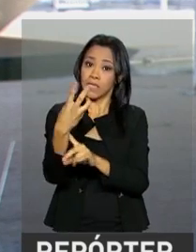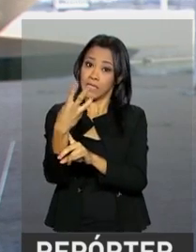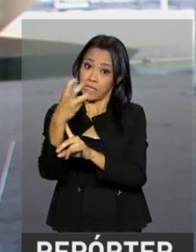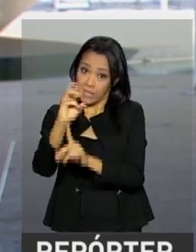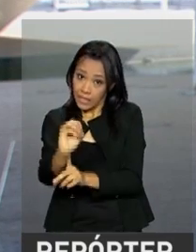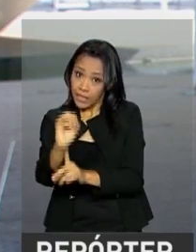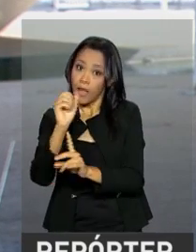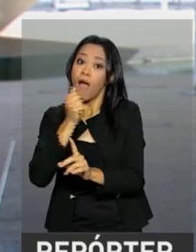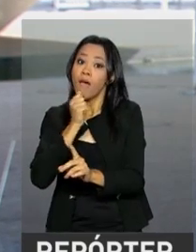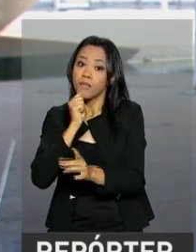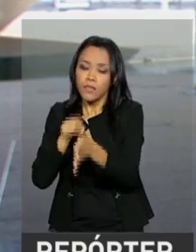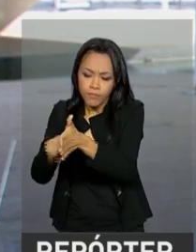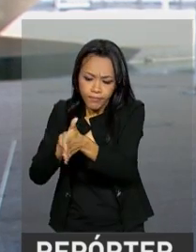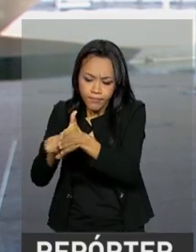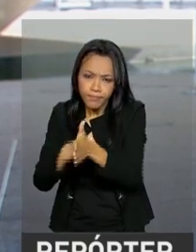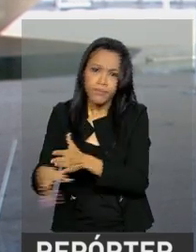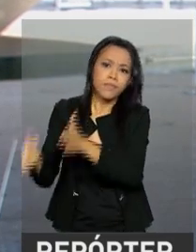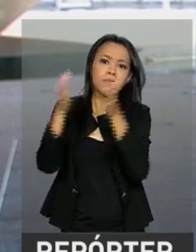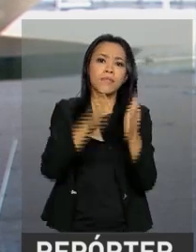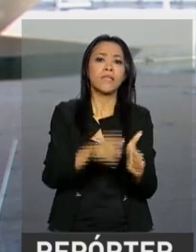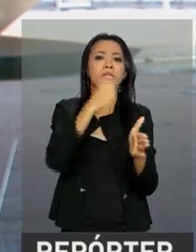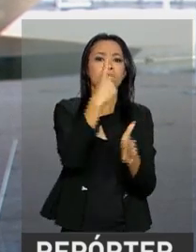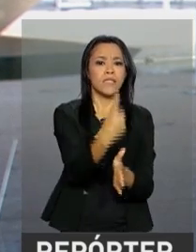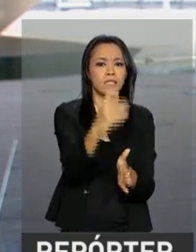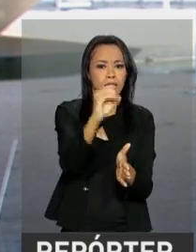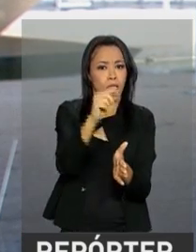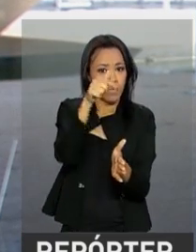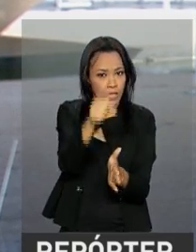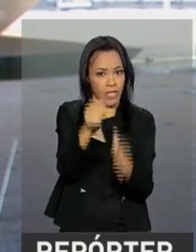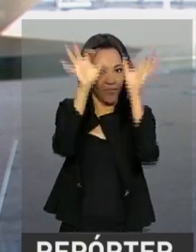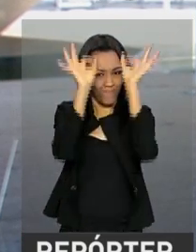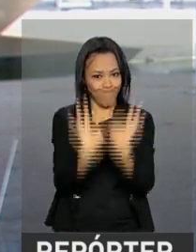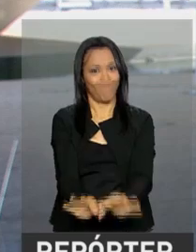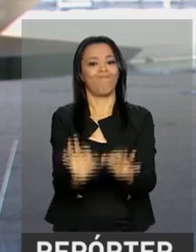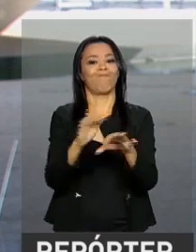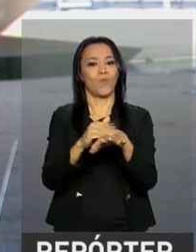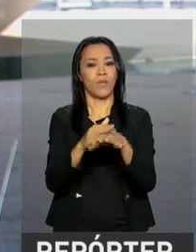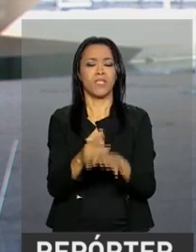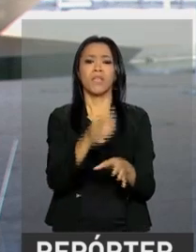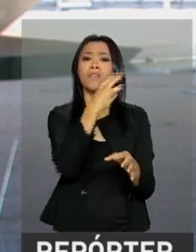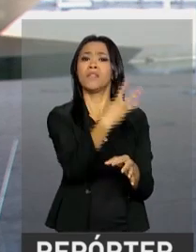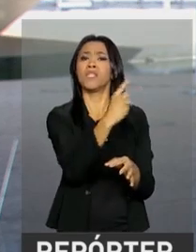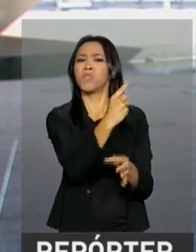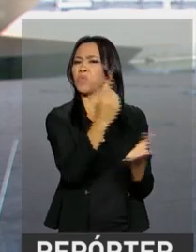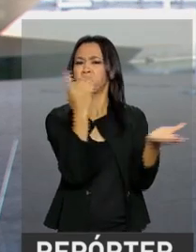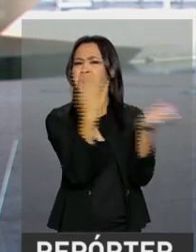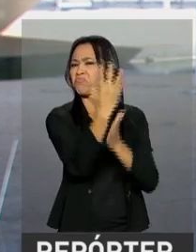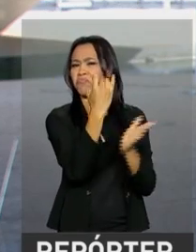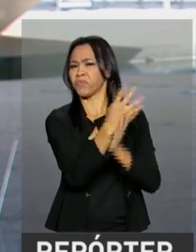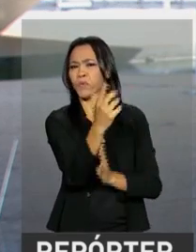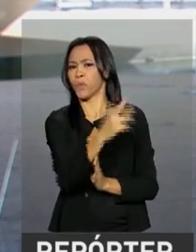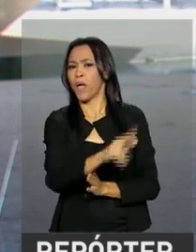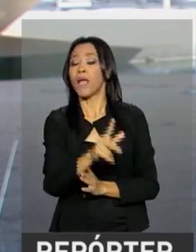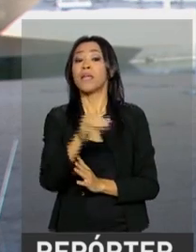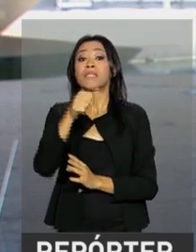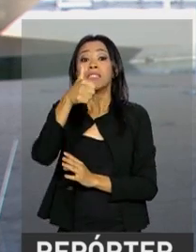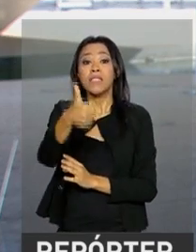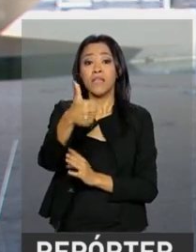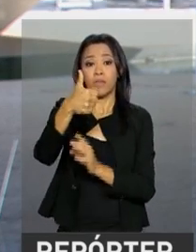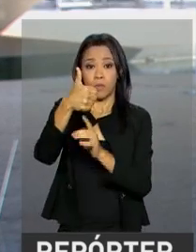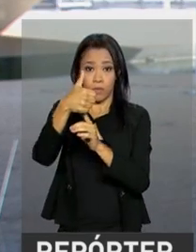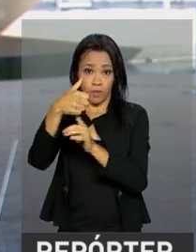em investigação 107 foram confirmados e 31 descartados das 113 mortes